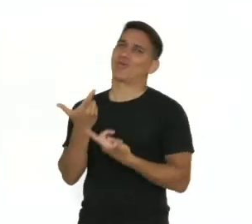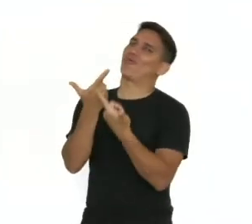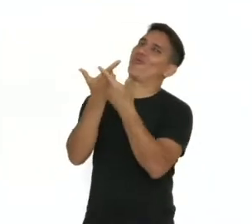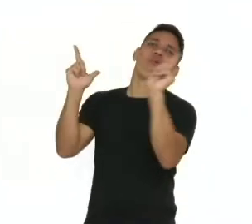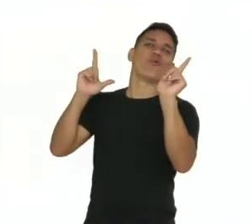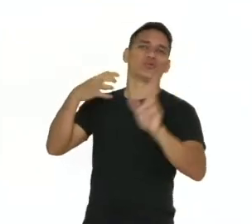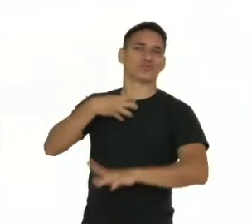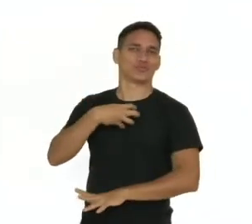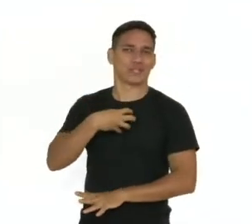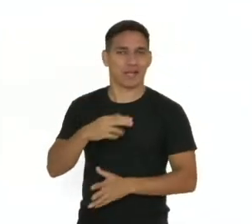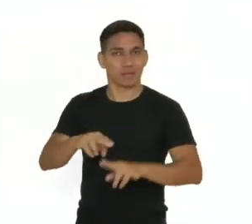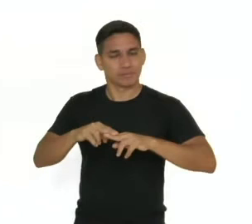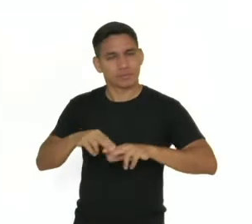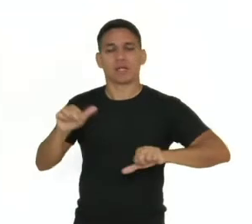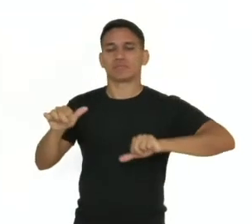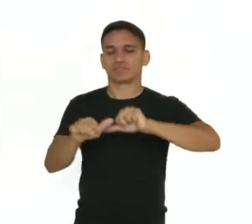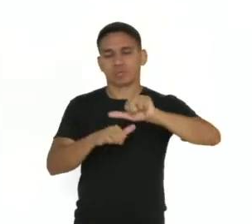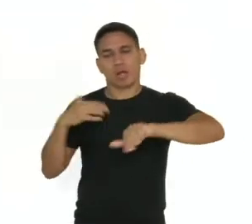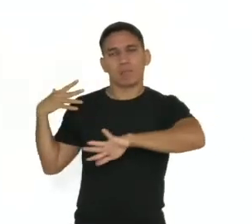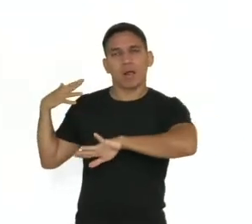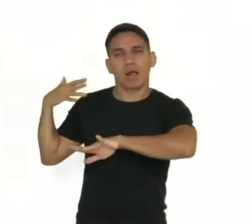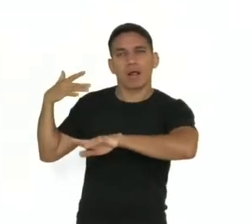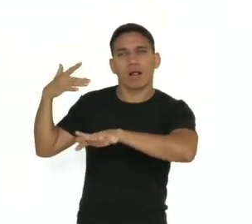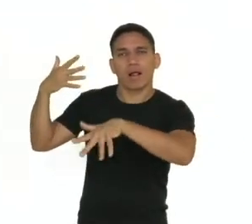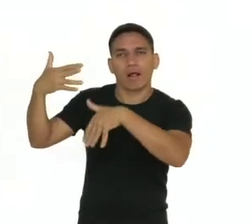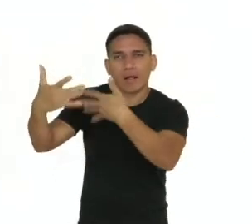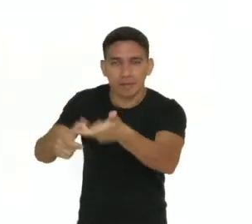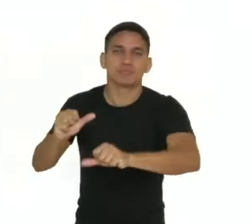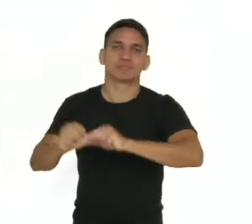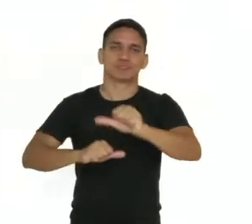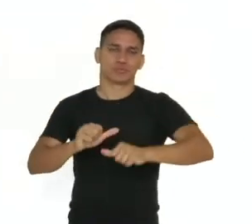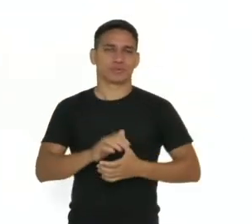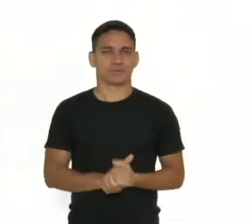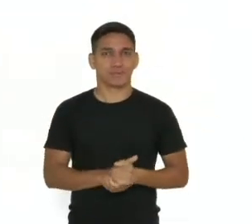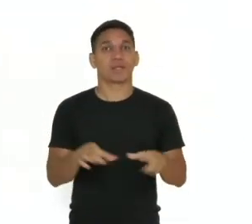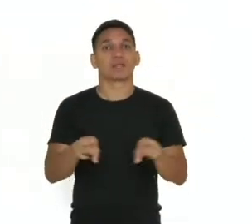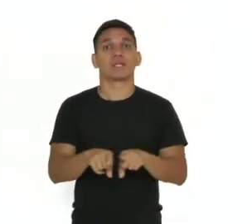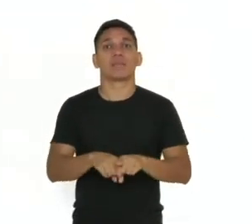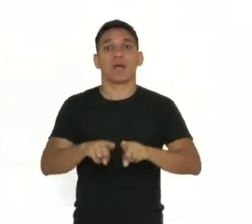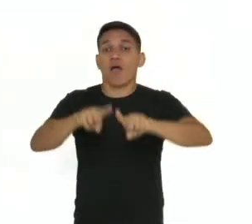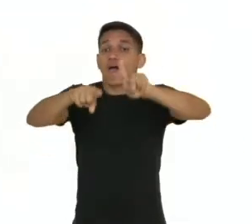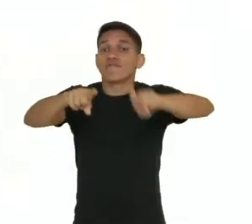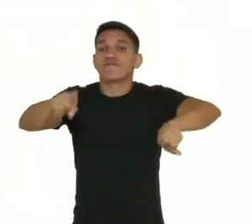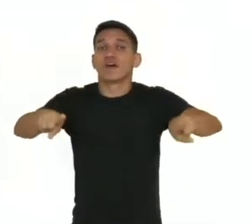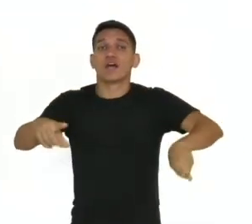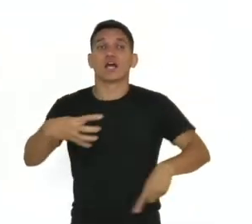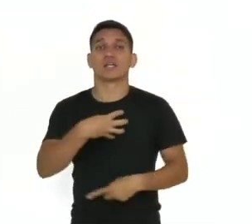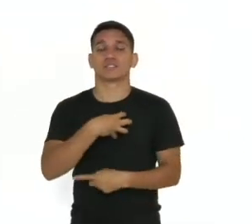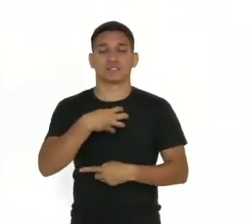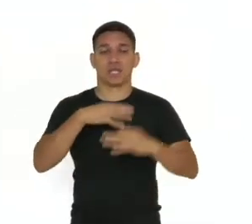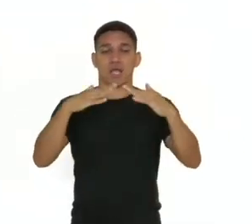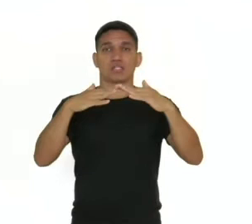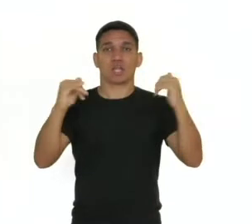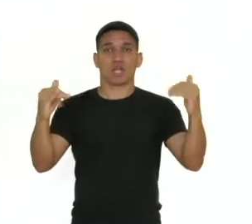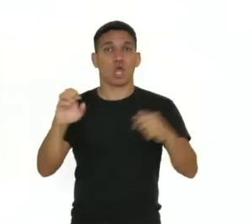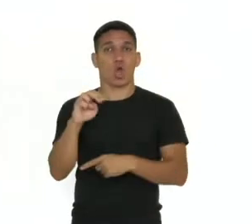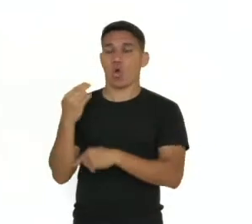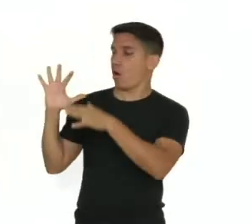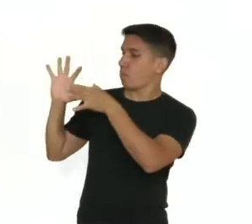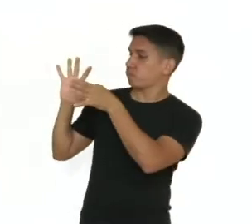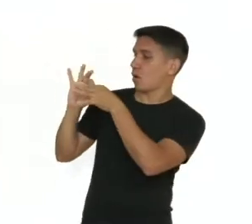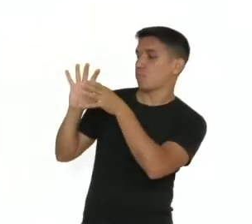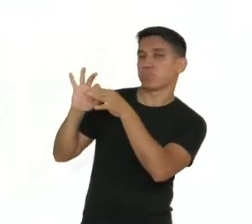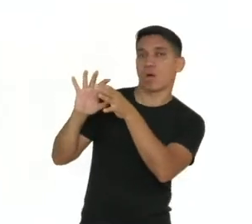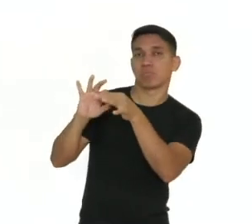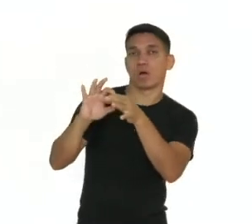certo? Então, essa transformação ao longo do tempo. Já a variação estilística ou ainda contextual é